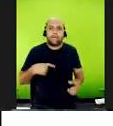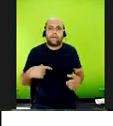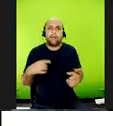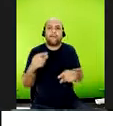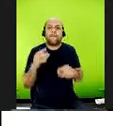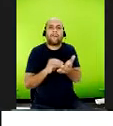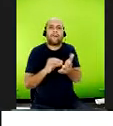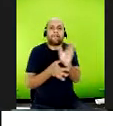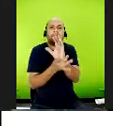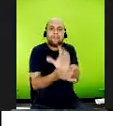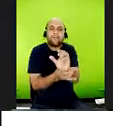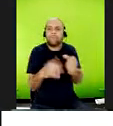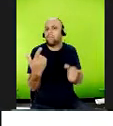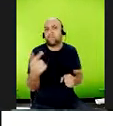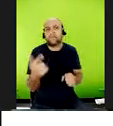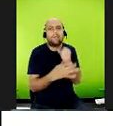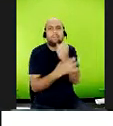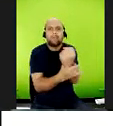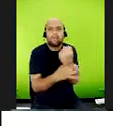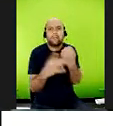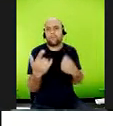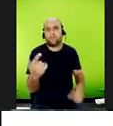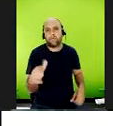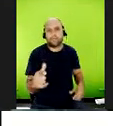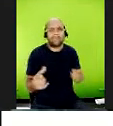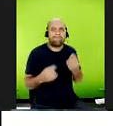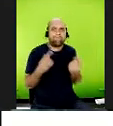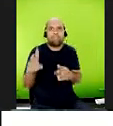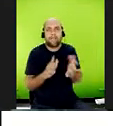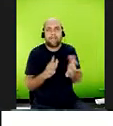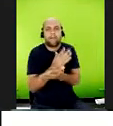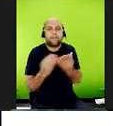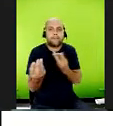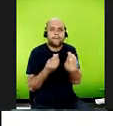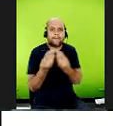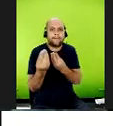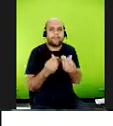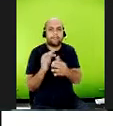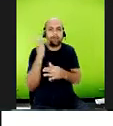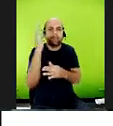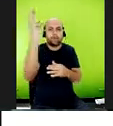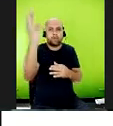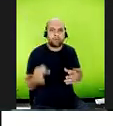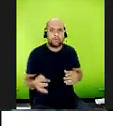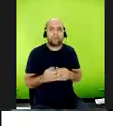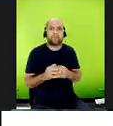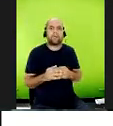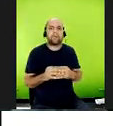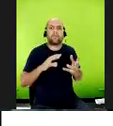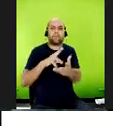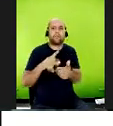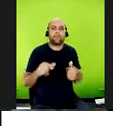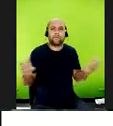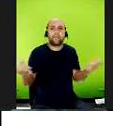né uma certa uma certa incerteza Para o Futuro né mais um bom do Povo cá né o mundo que agora